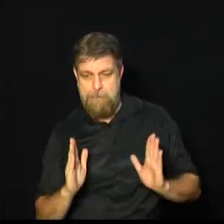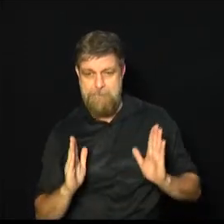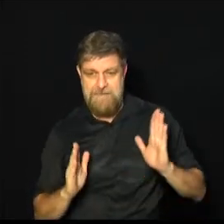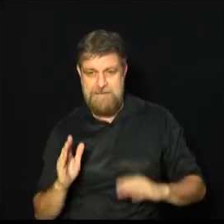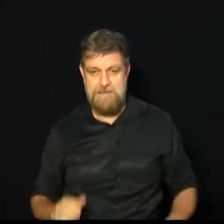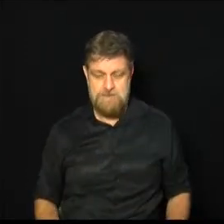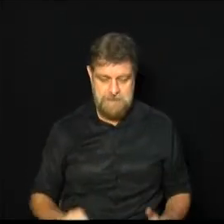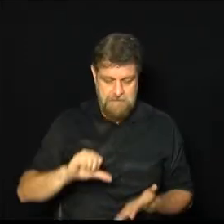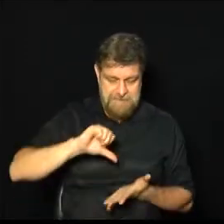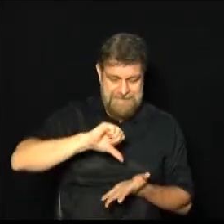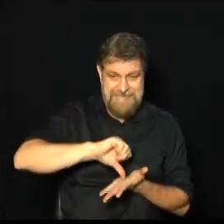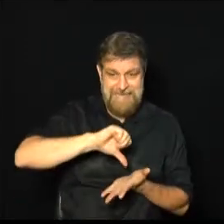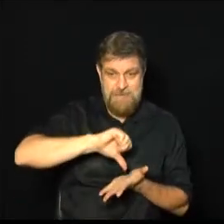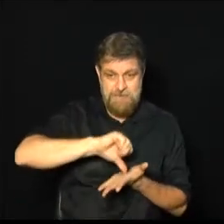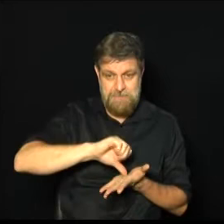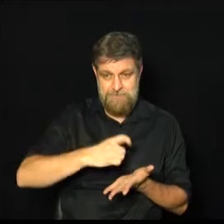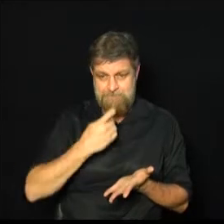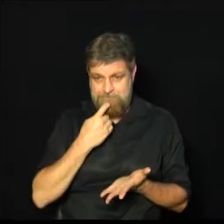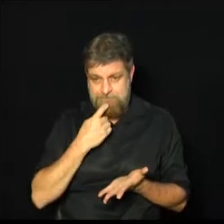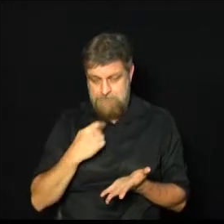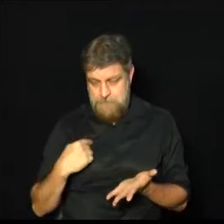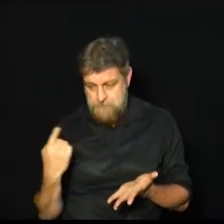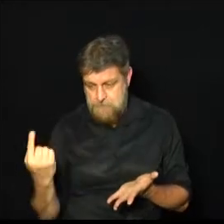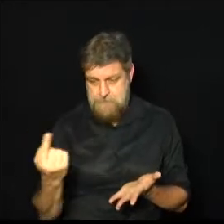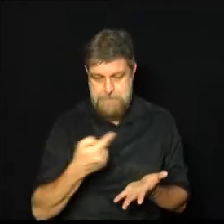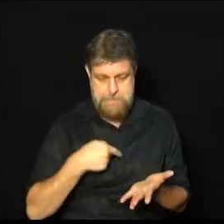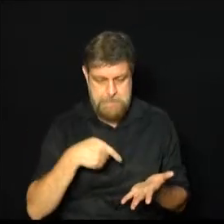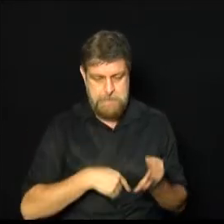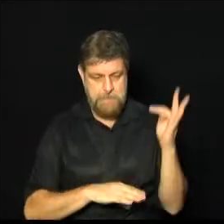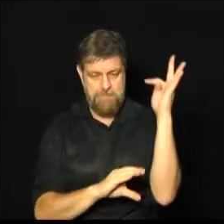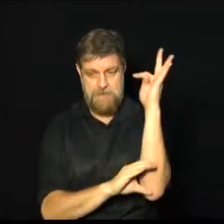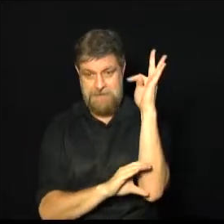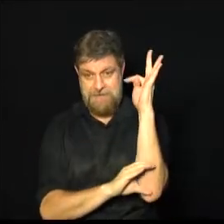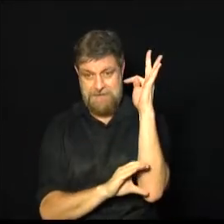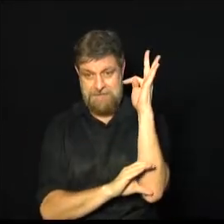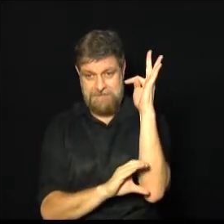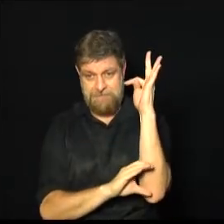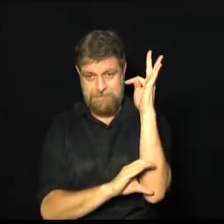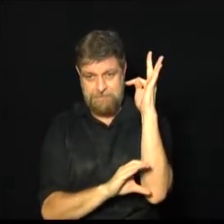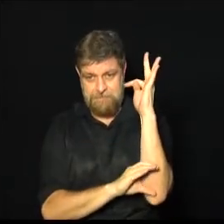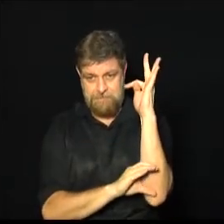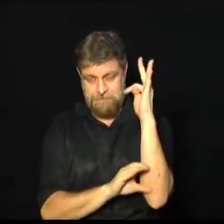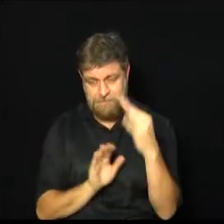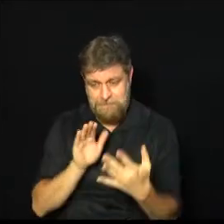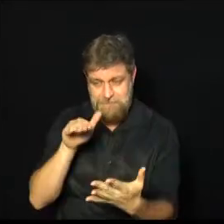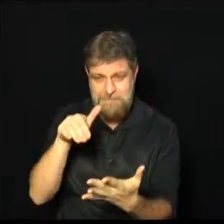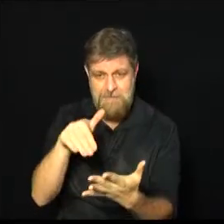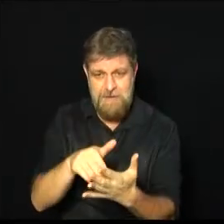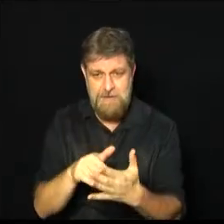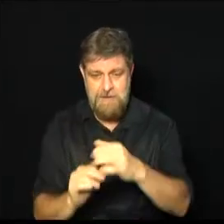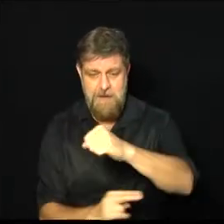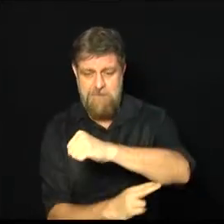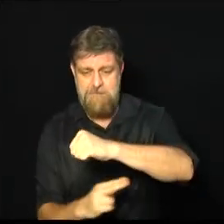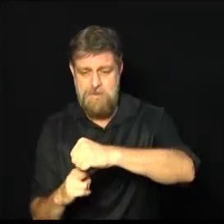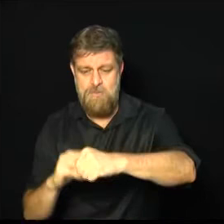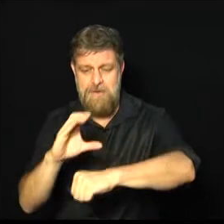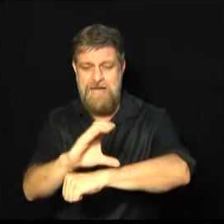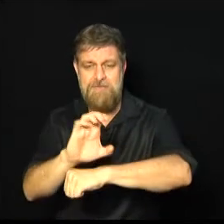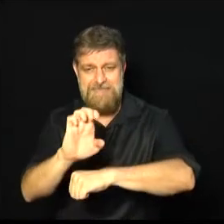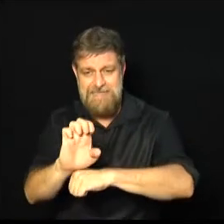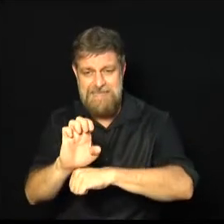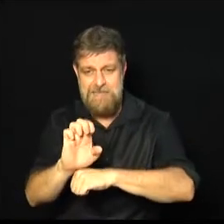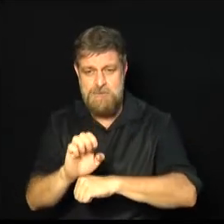região central, que para nós é o terminal central, e até o viaduto Campos Elíseos, ali no final da